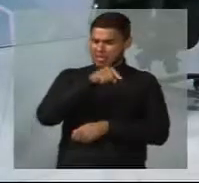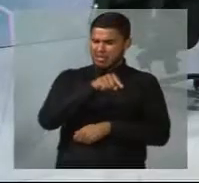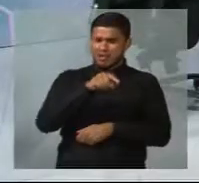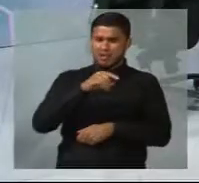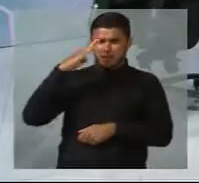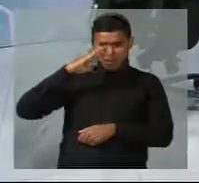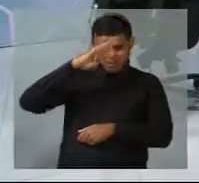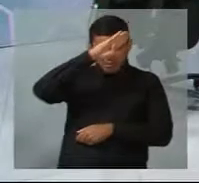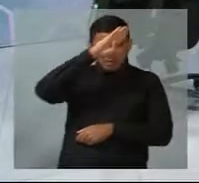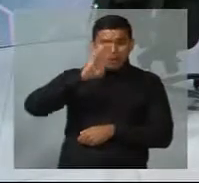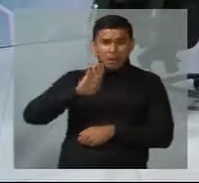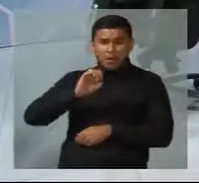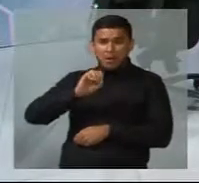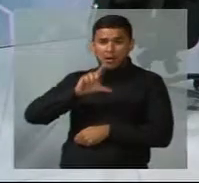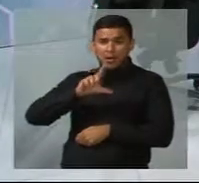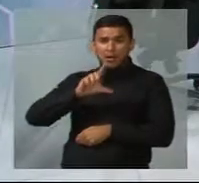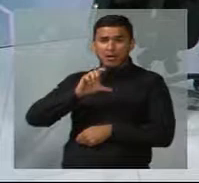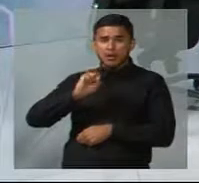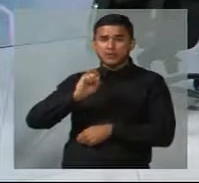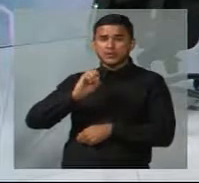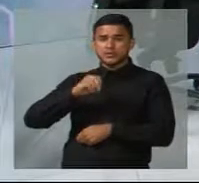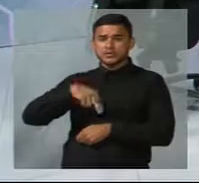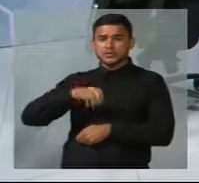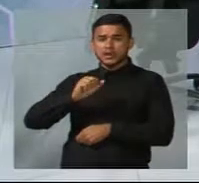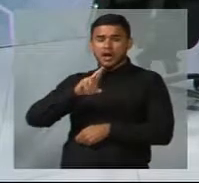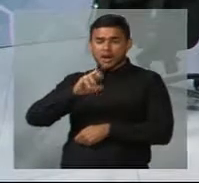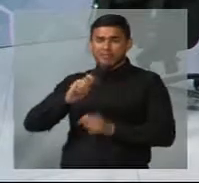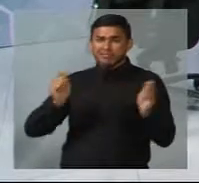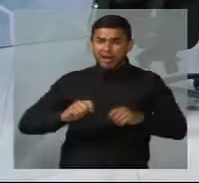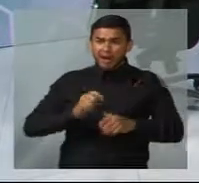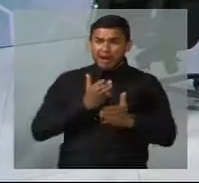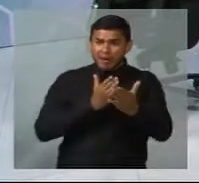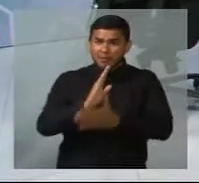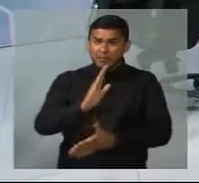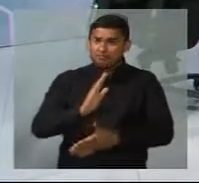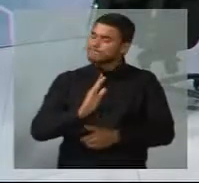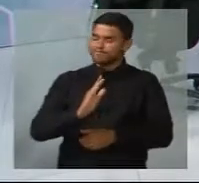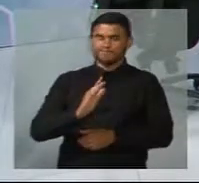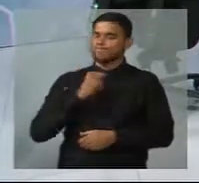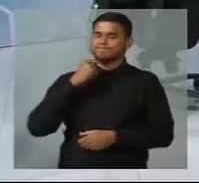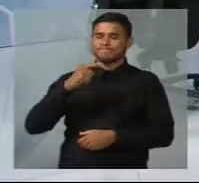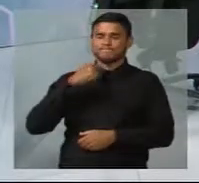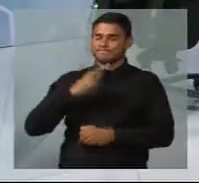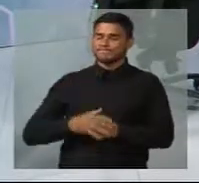com as características dele, sabe disso, né? Sem contar que ele, do meu